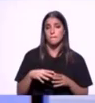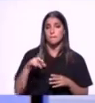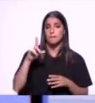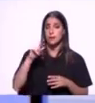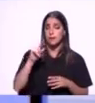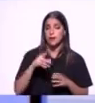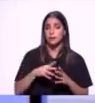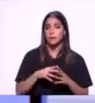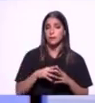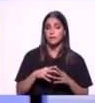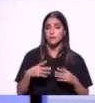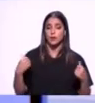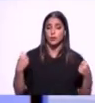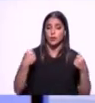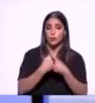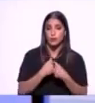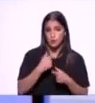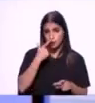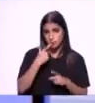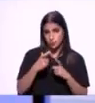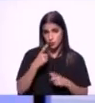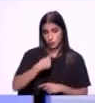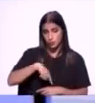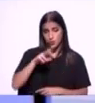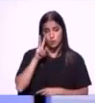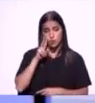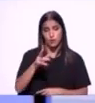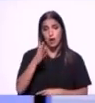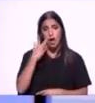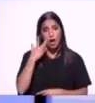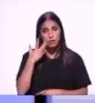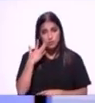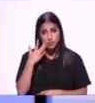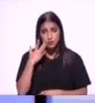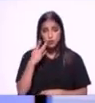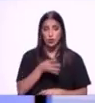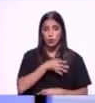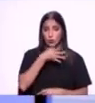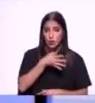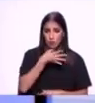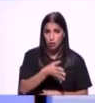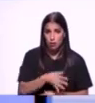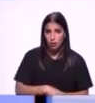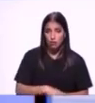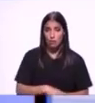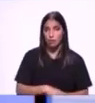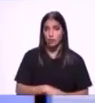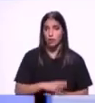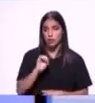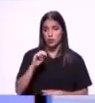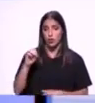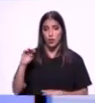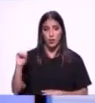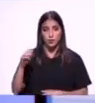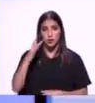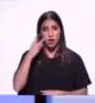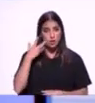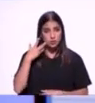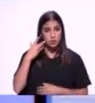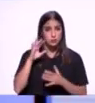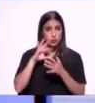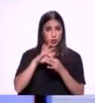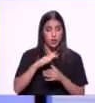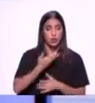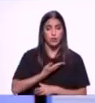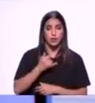anti-civilização, como nós vimos naqueles comentários racistas, que motivaram aquele comunicado do SOS Racismo quando, sobre o jogador Diego